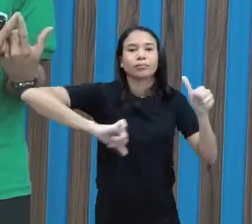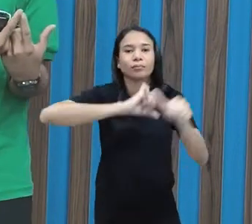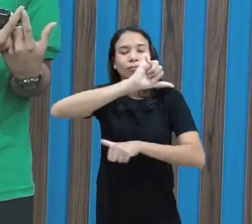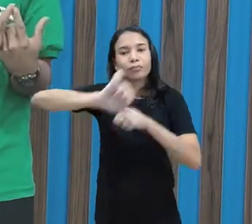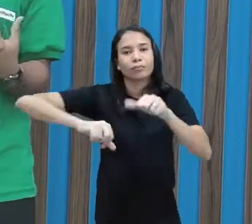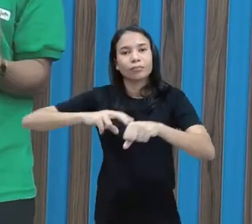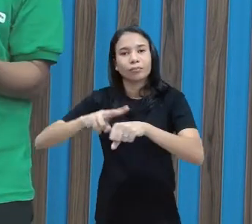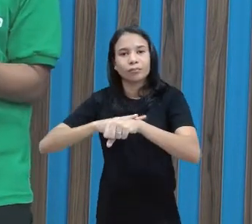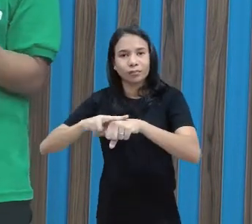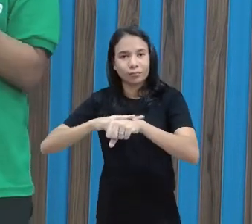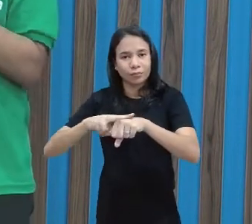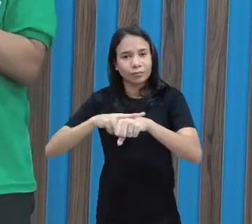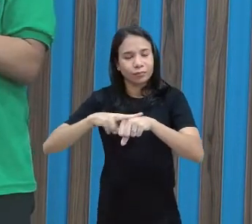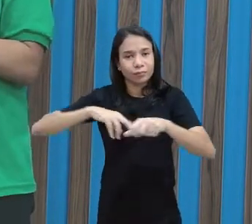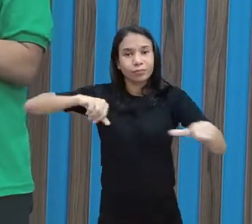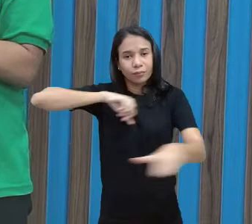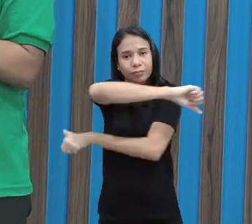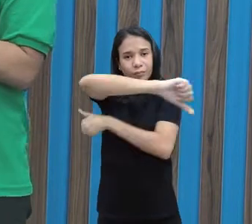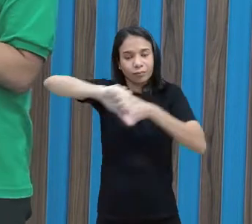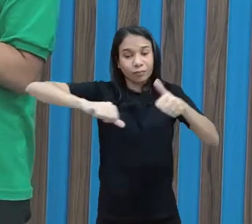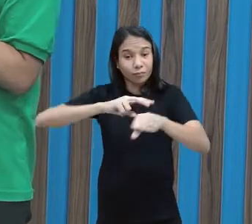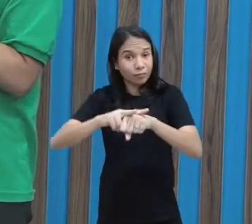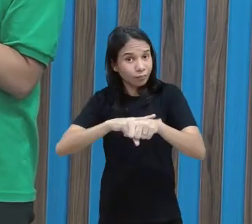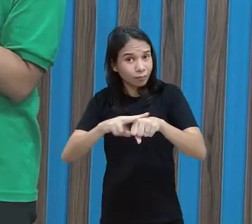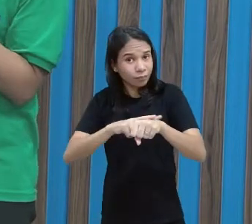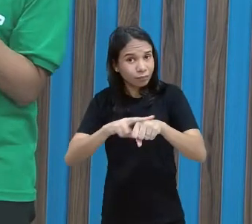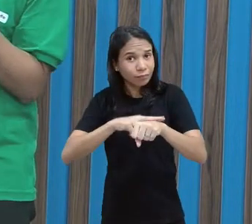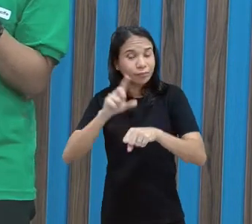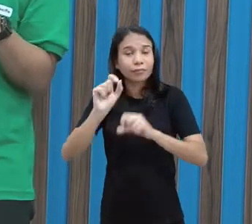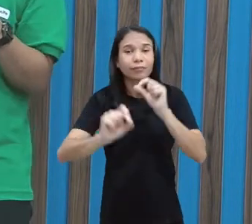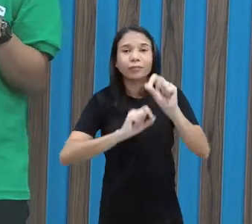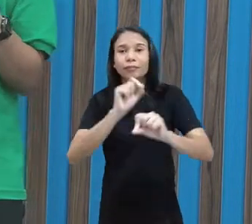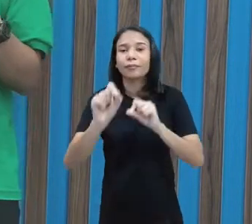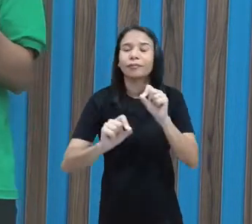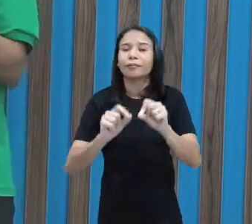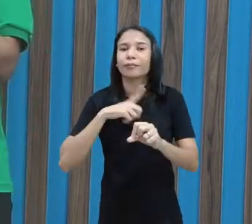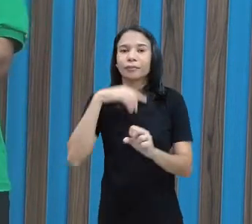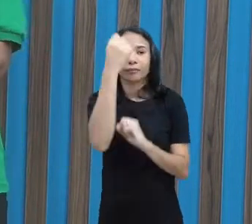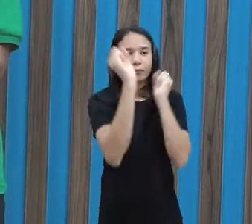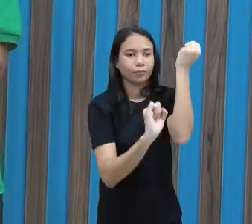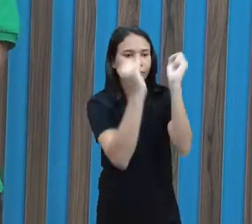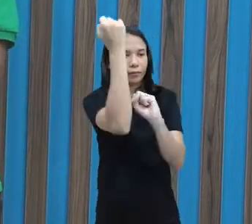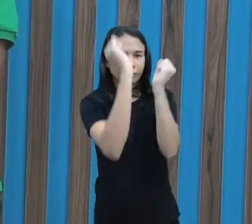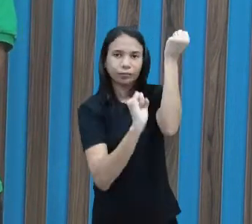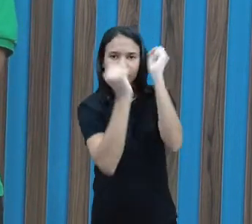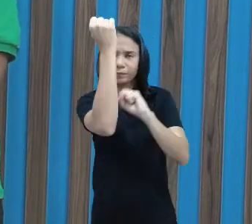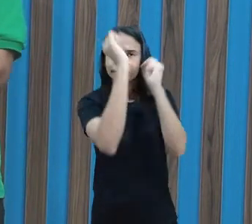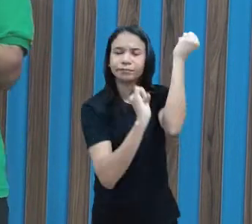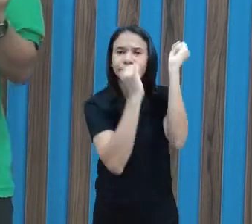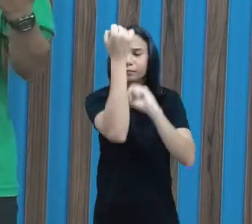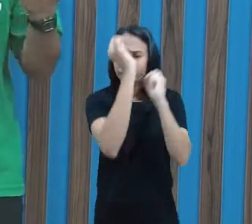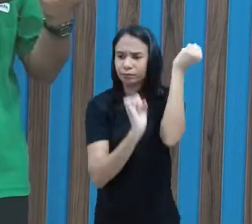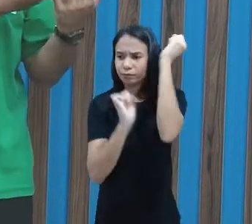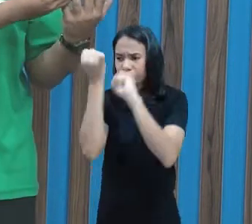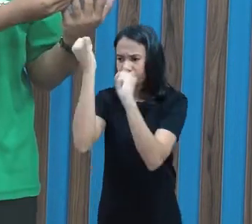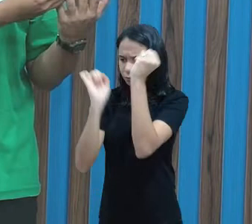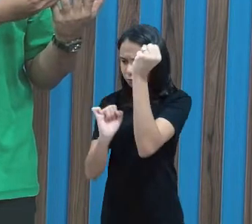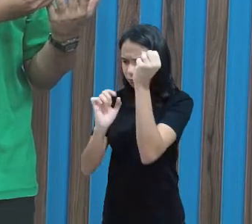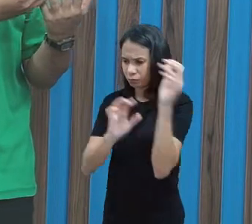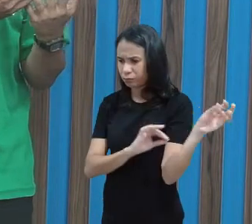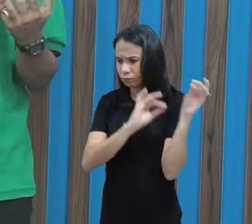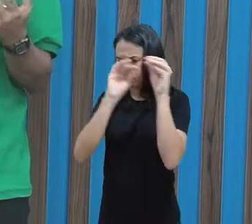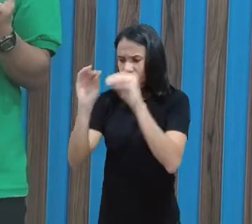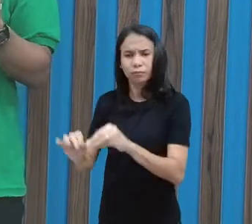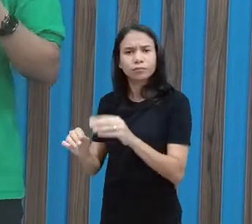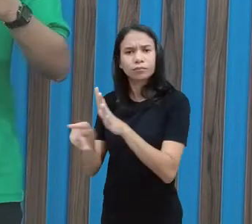Verde. Isso. Essa Revolução Verde, ela foi quando a indústria chegou para a